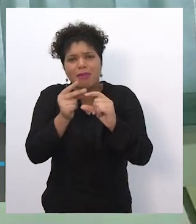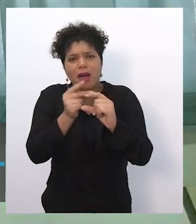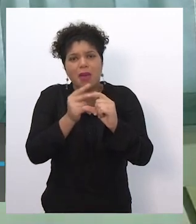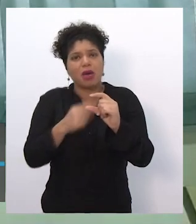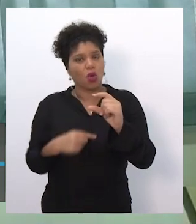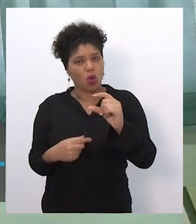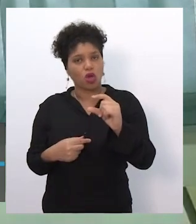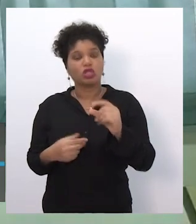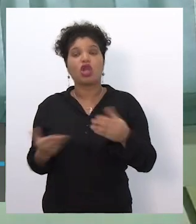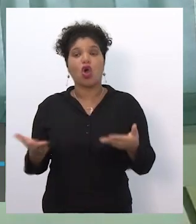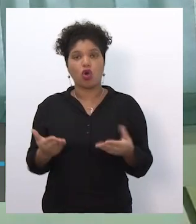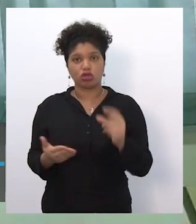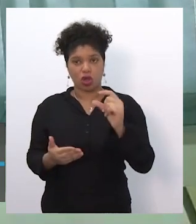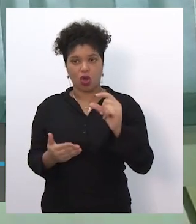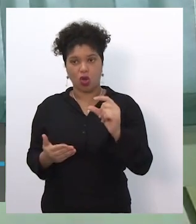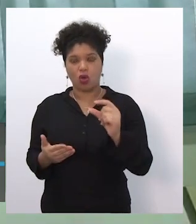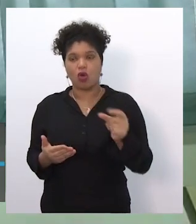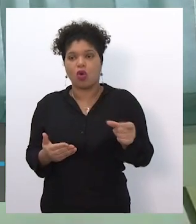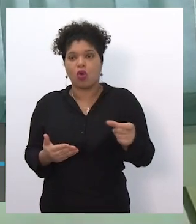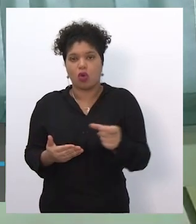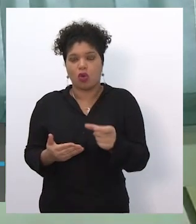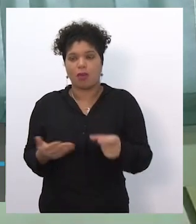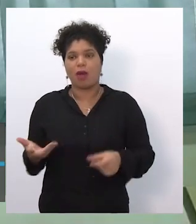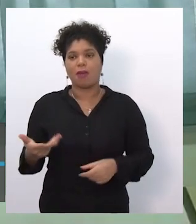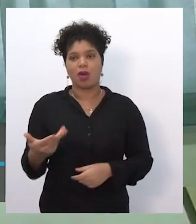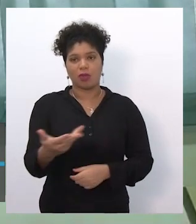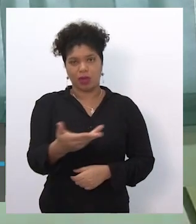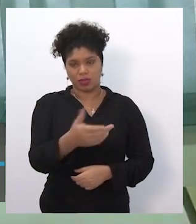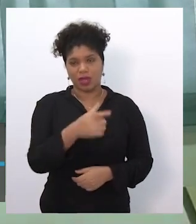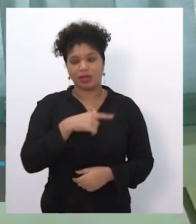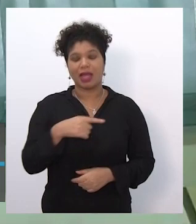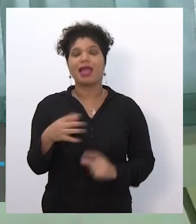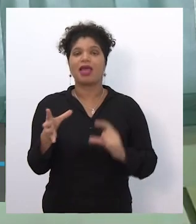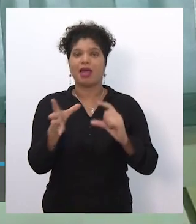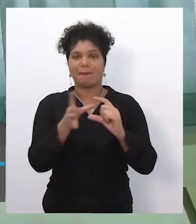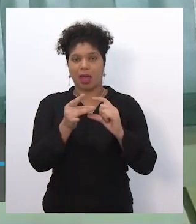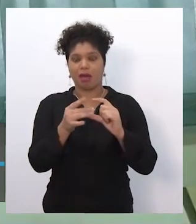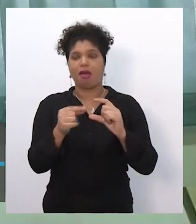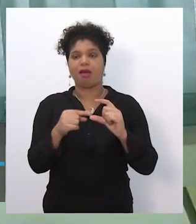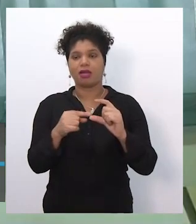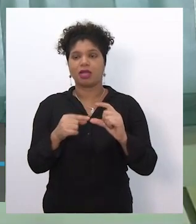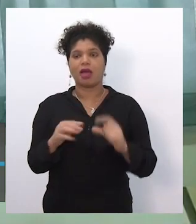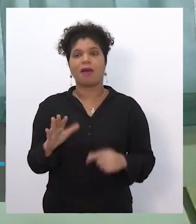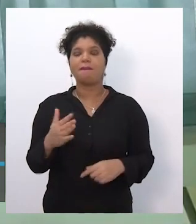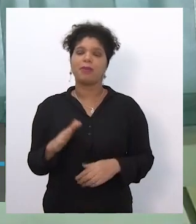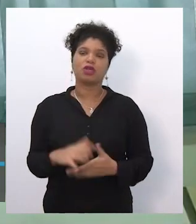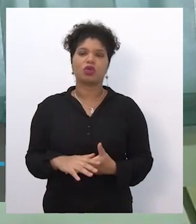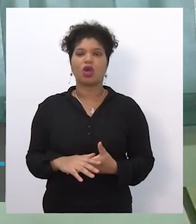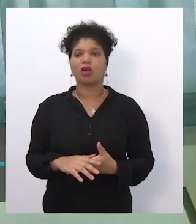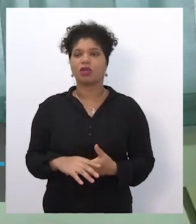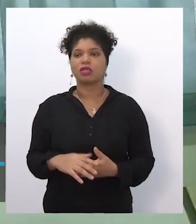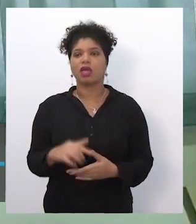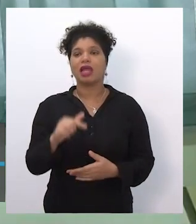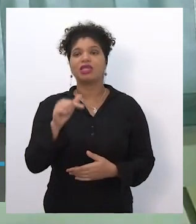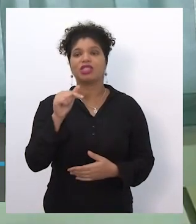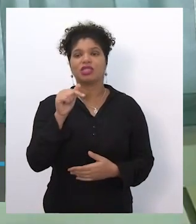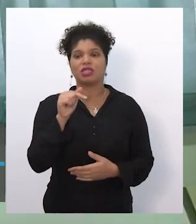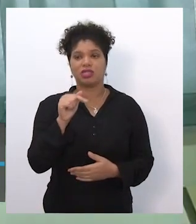um processador, já no caso, sendo comercializado, ele está na casa de